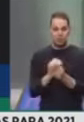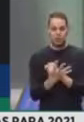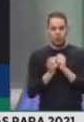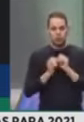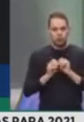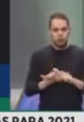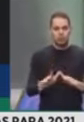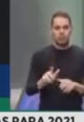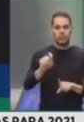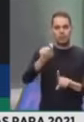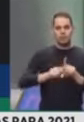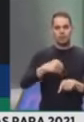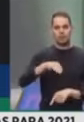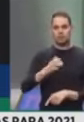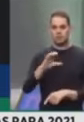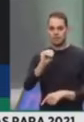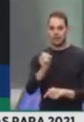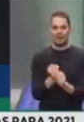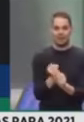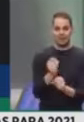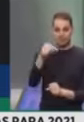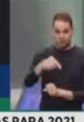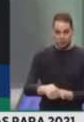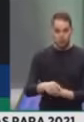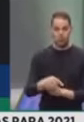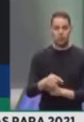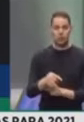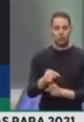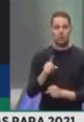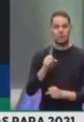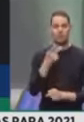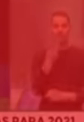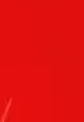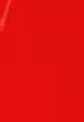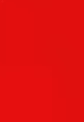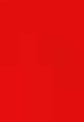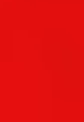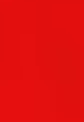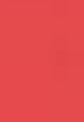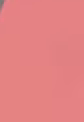em março desse ano, quando tratava como uma gripezinha.